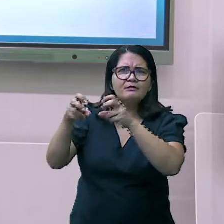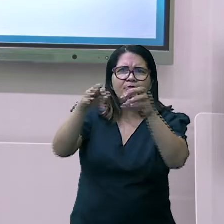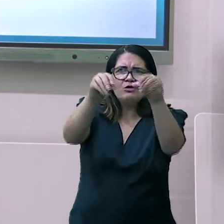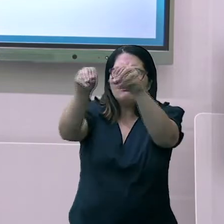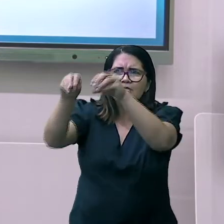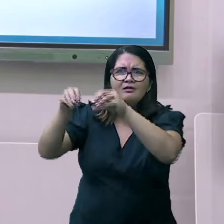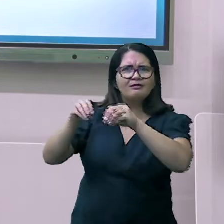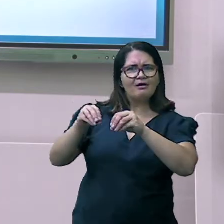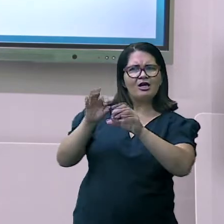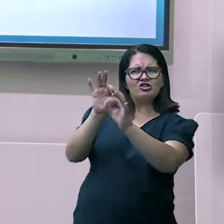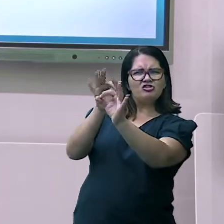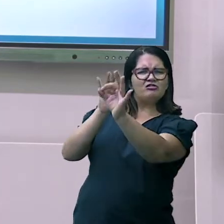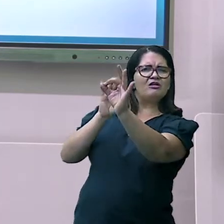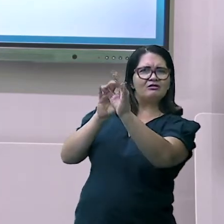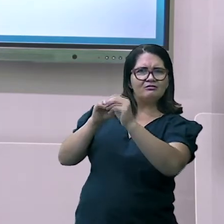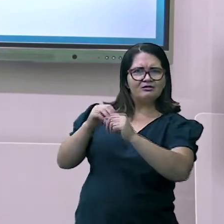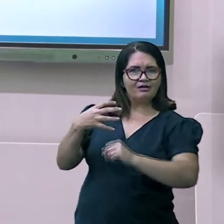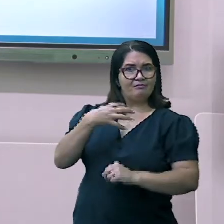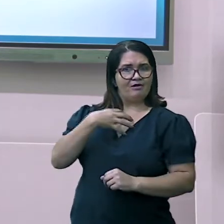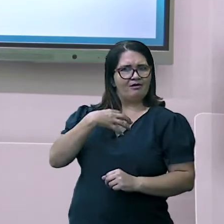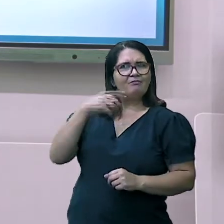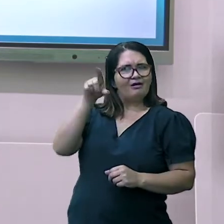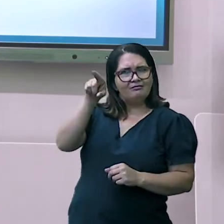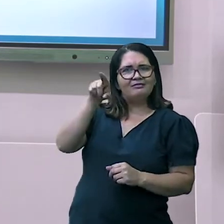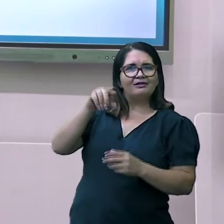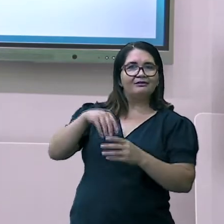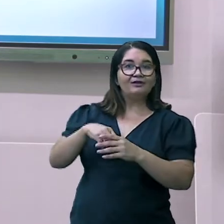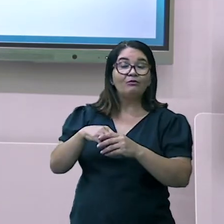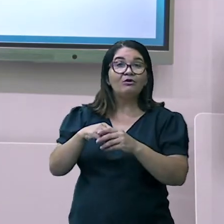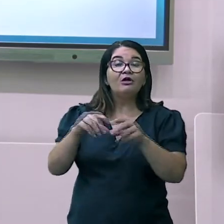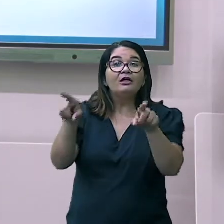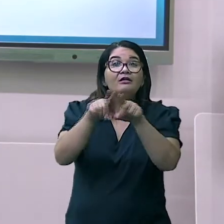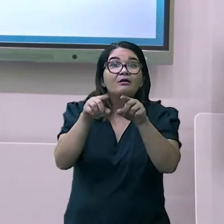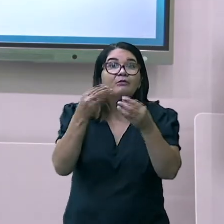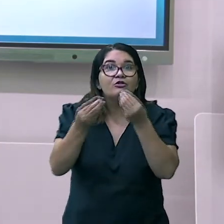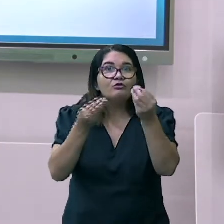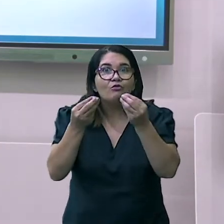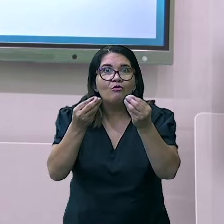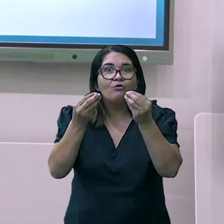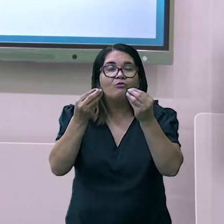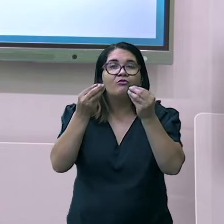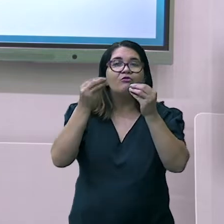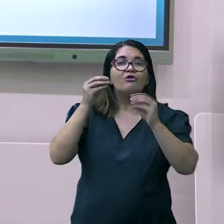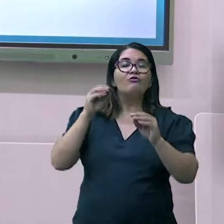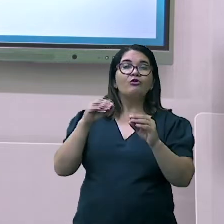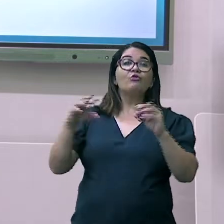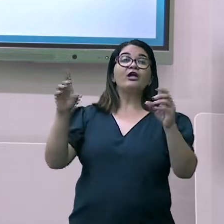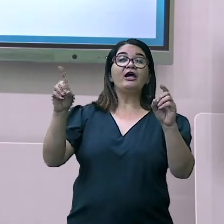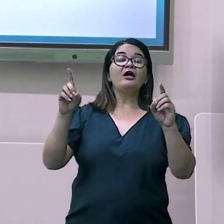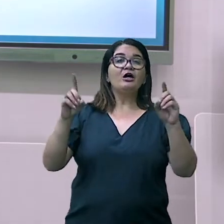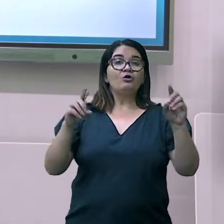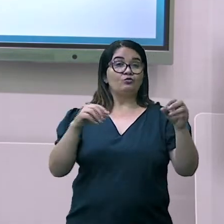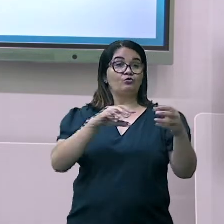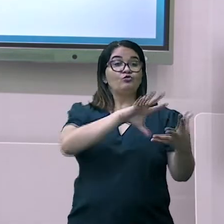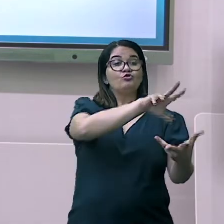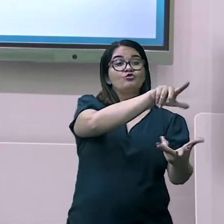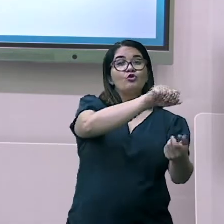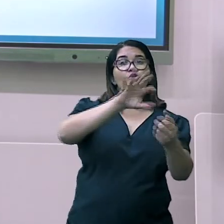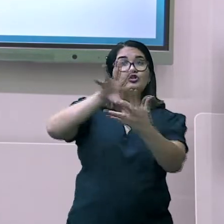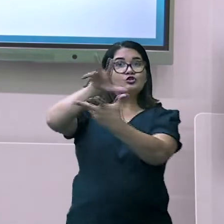europeus à América representou o encontro de dois mundos de vidas